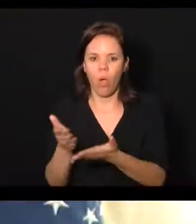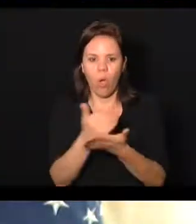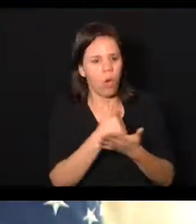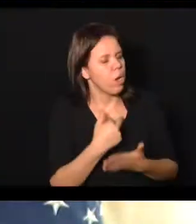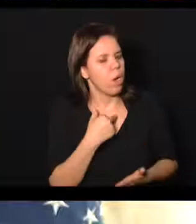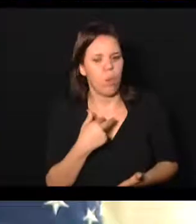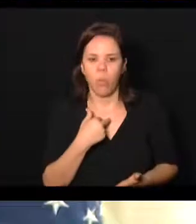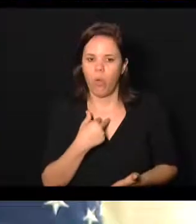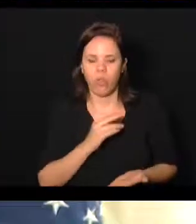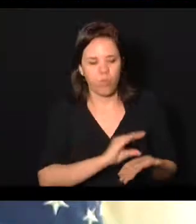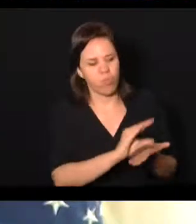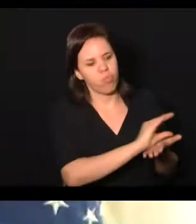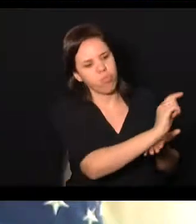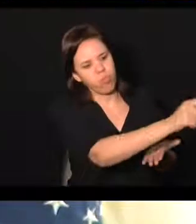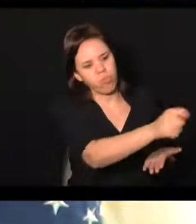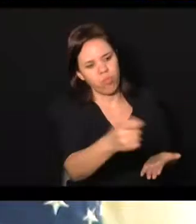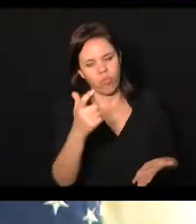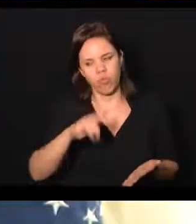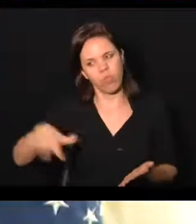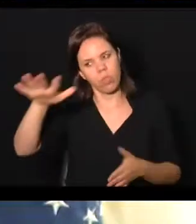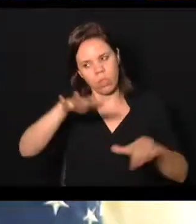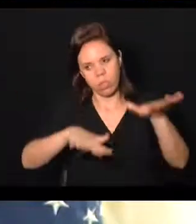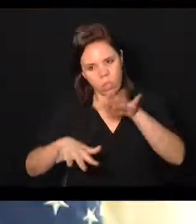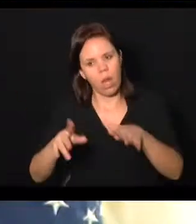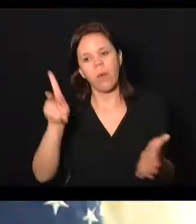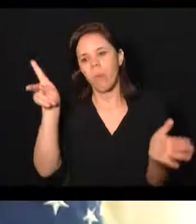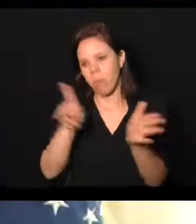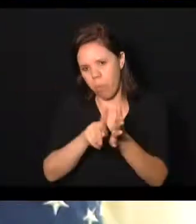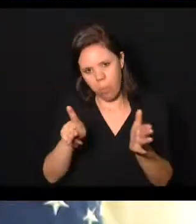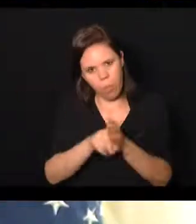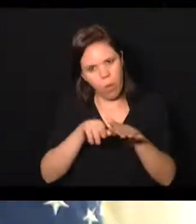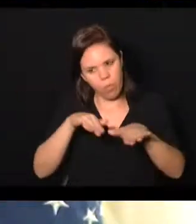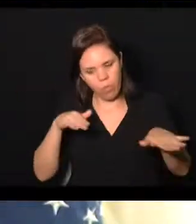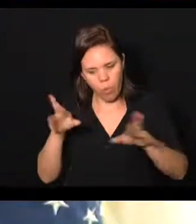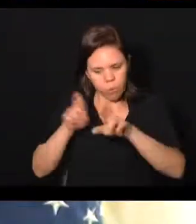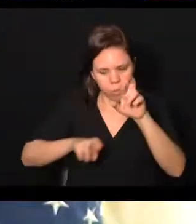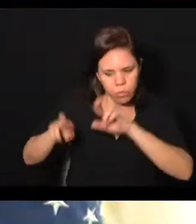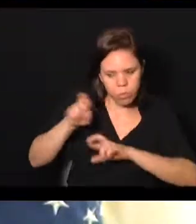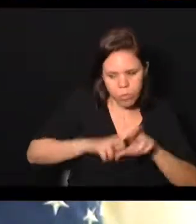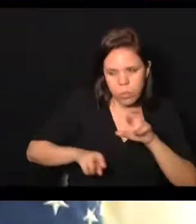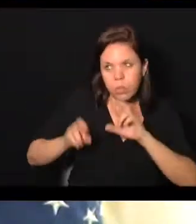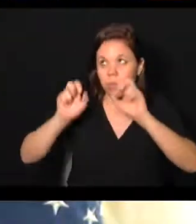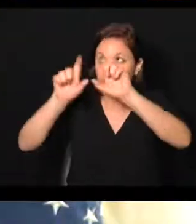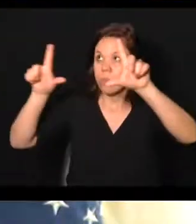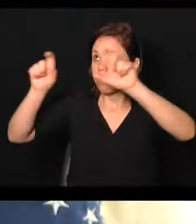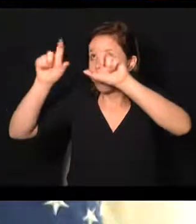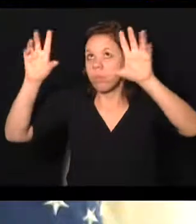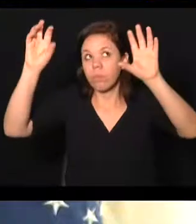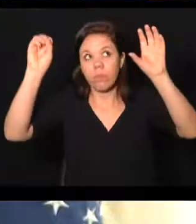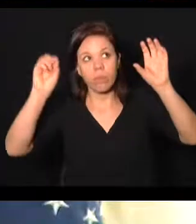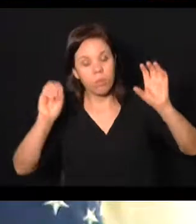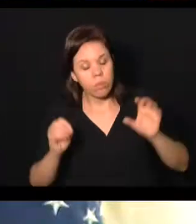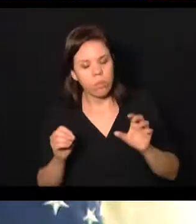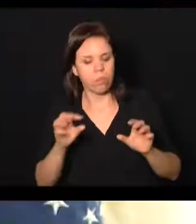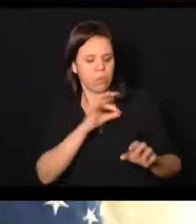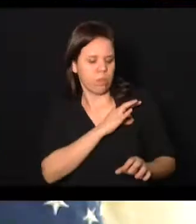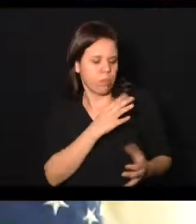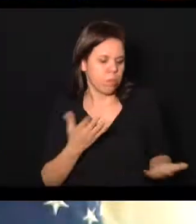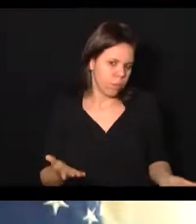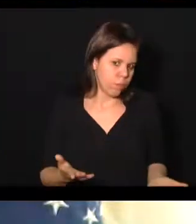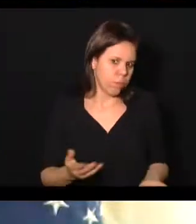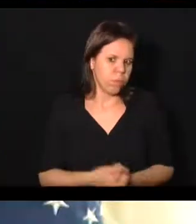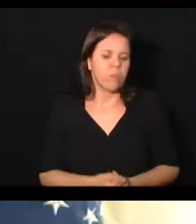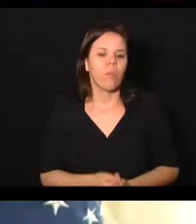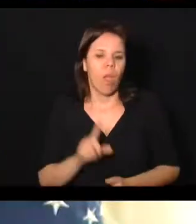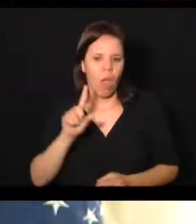pode ser investido em outras áreas a não ser no próprio trânsito, com a fiscalização, com a sinalização de trânsito, policiamento. Esse é